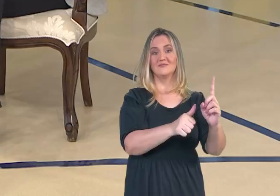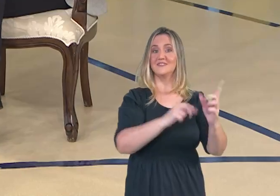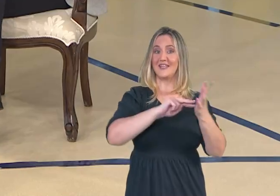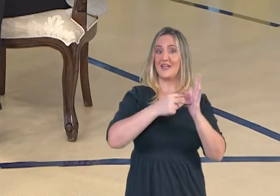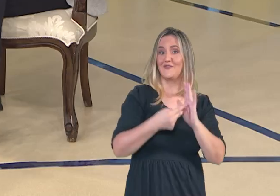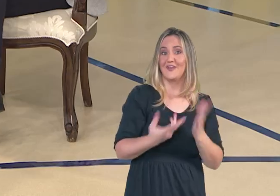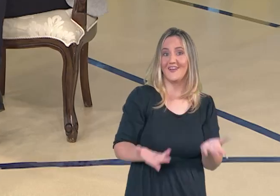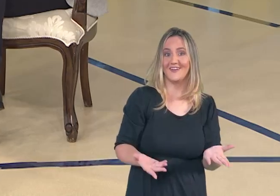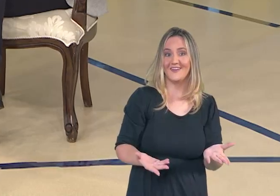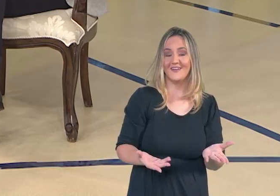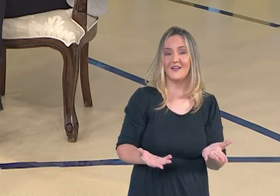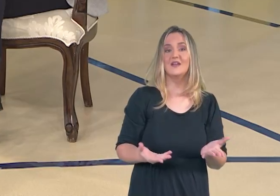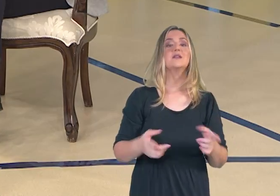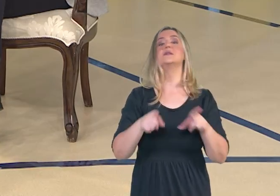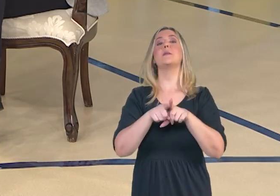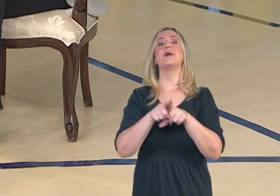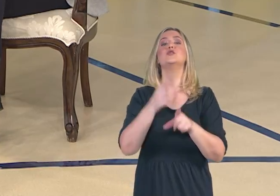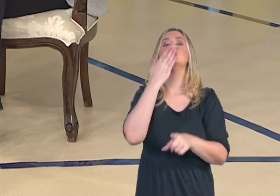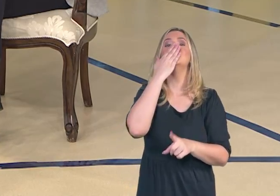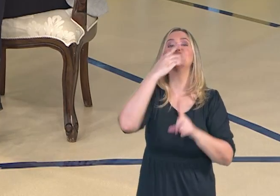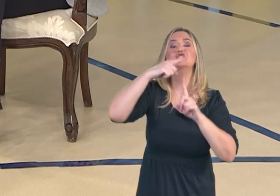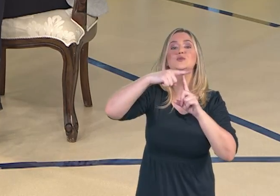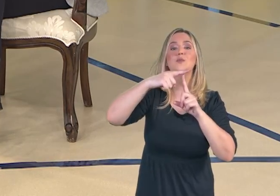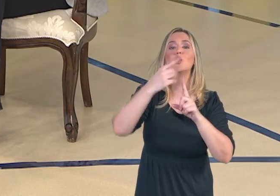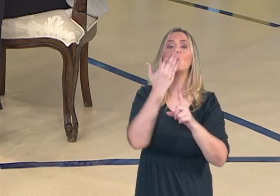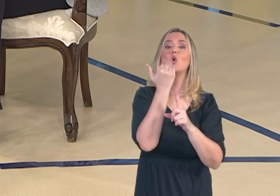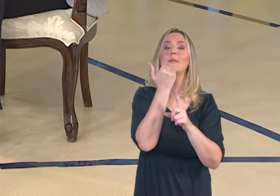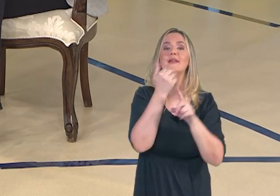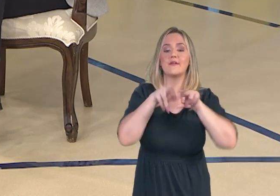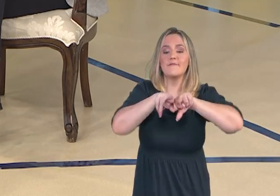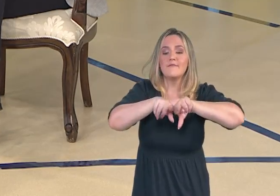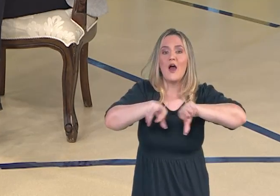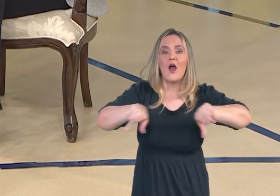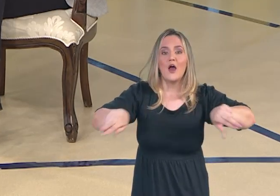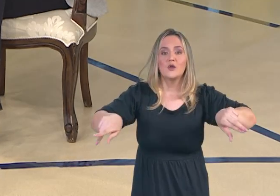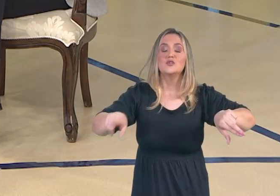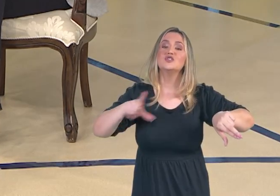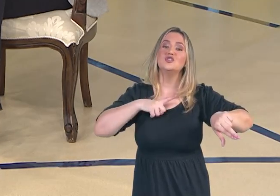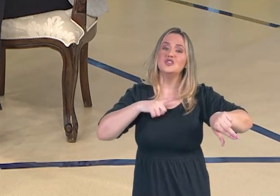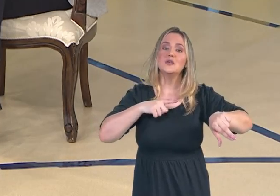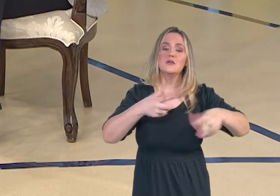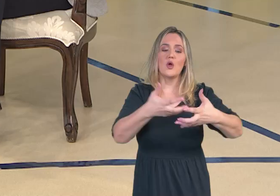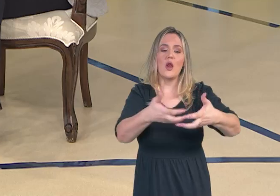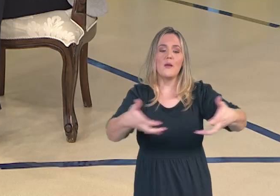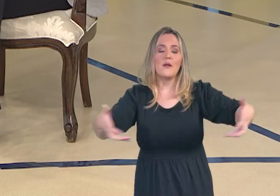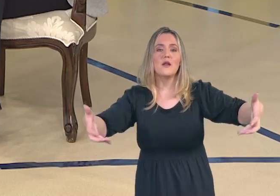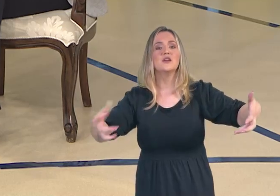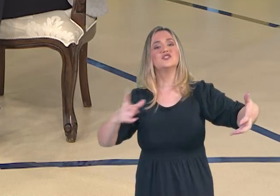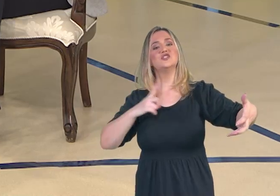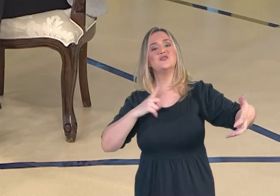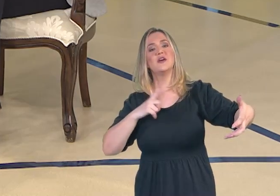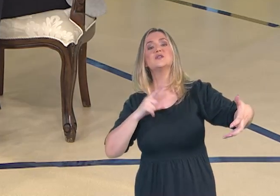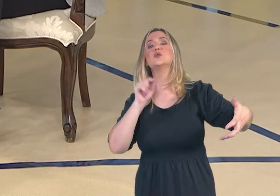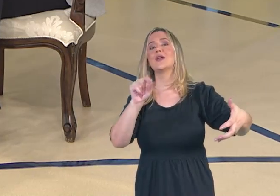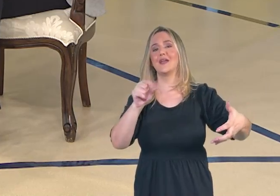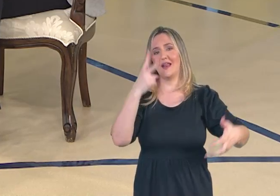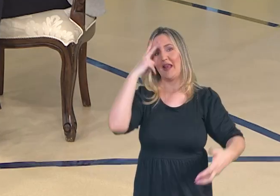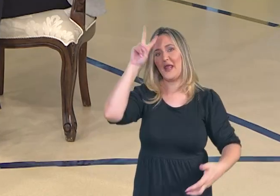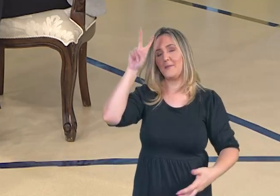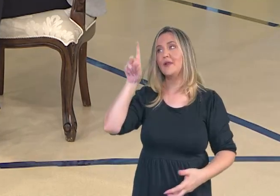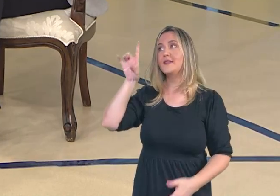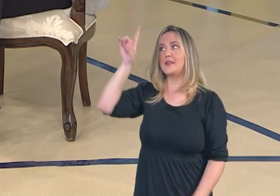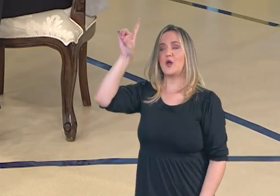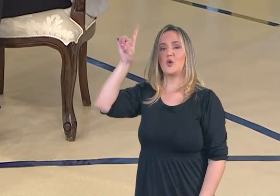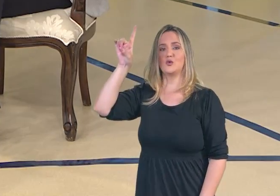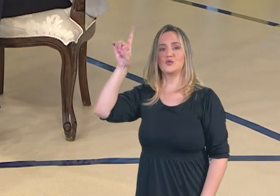É que, embora o texto não fale, pode ser que alguns dos alimentos talvez estivessem entre aqueles proibidos por Deus em Levítico